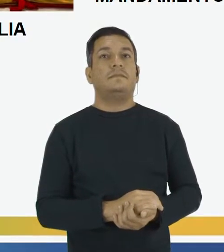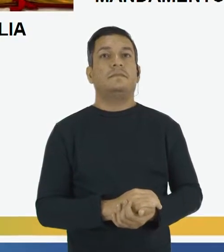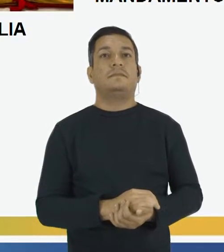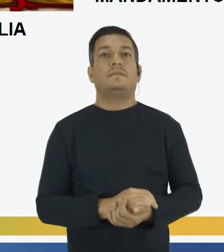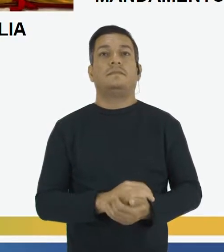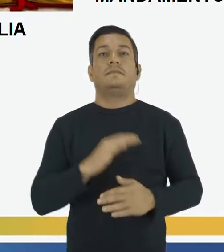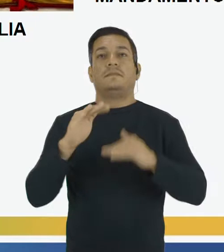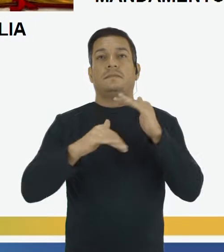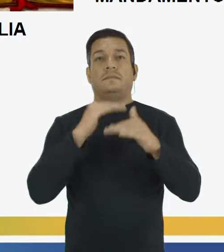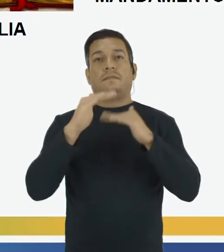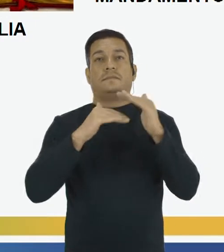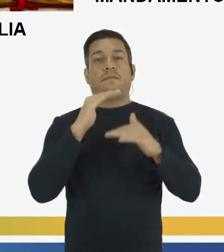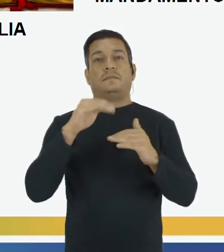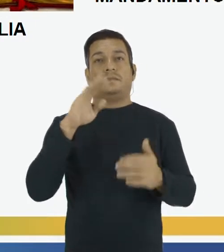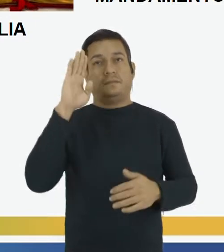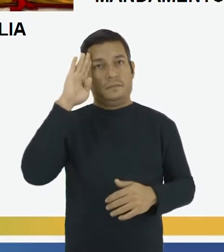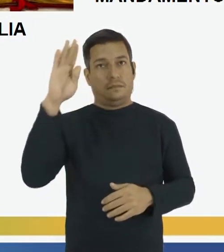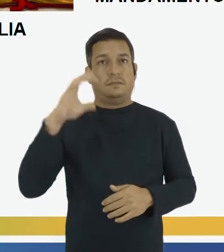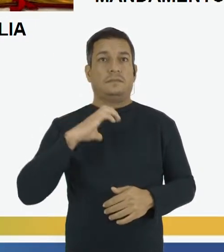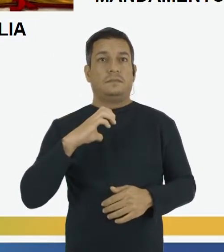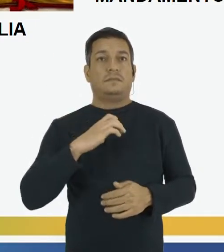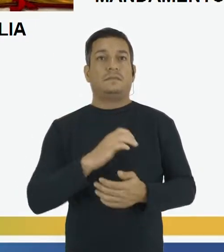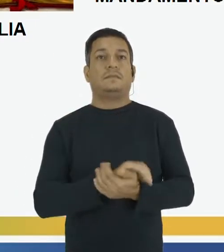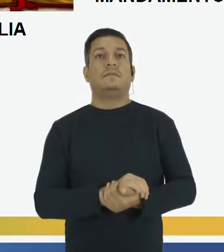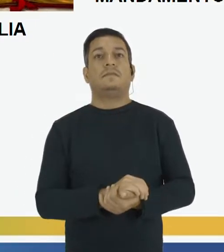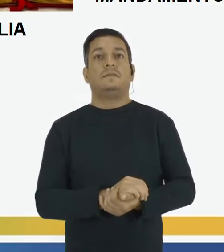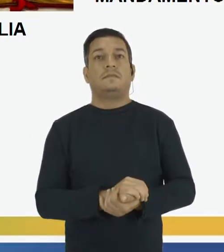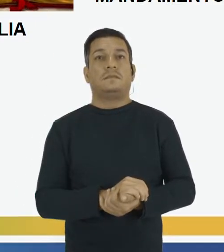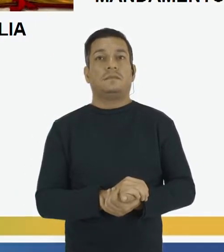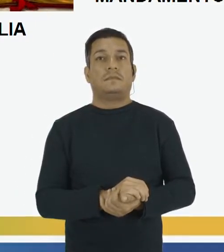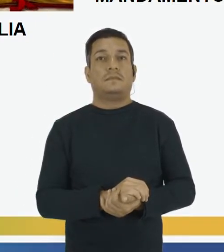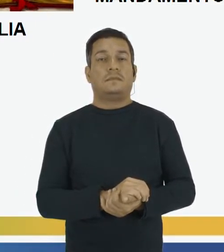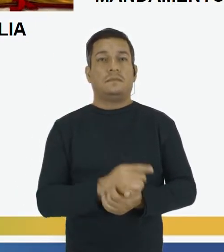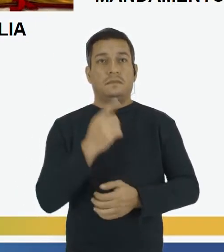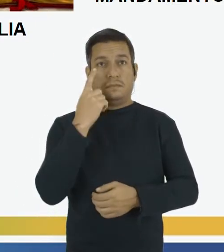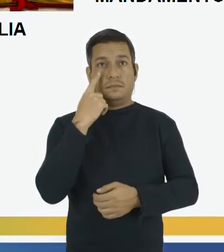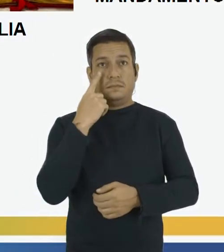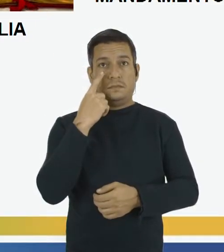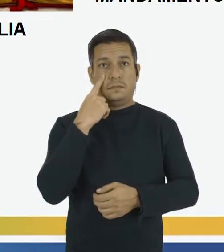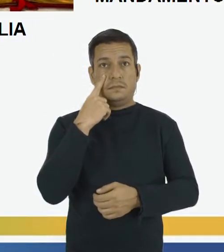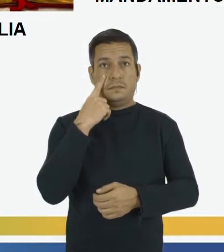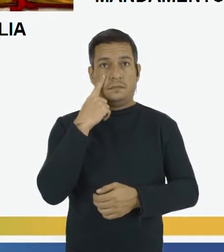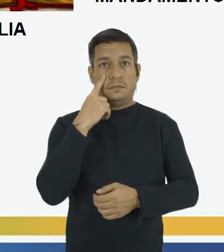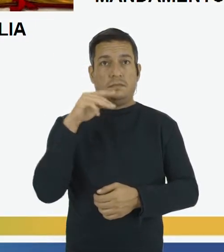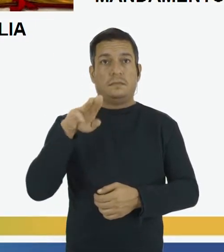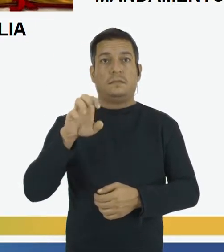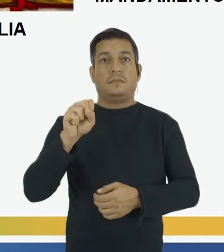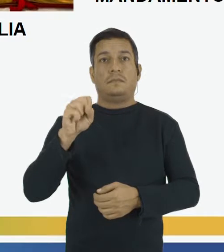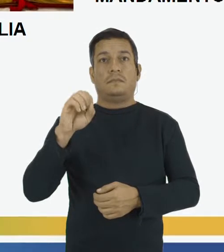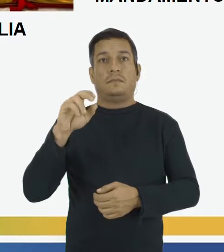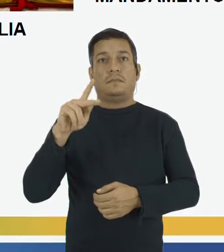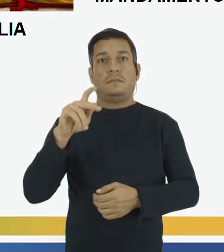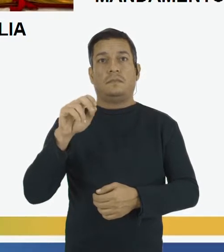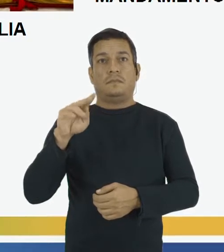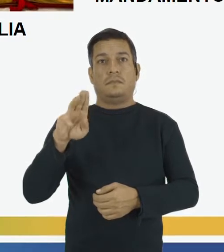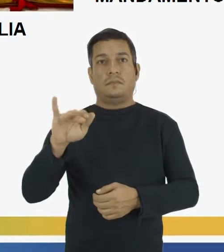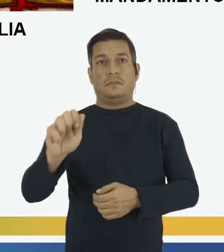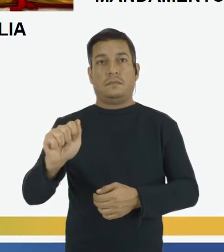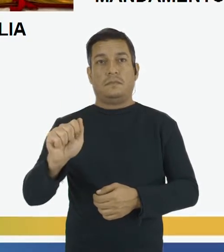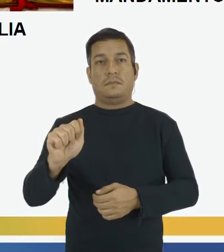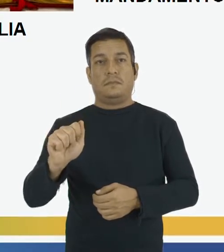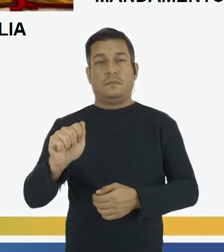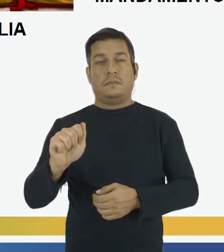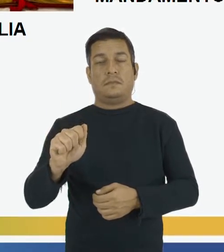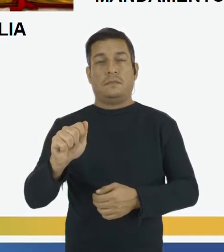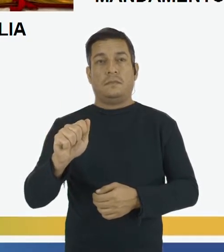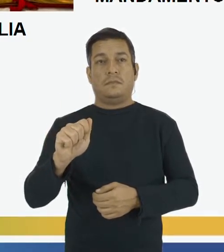A evolução de um princípio ético. Vamos lá? Princípio ético na Mesopotâmia.